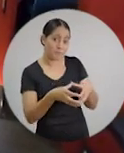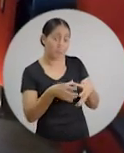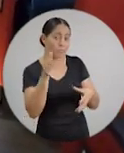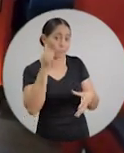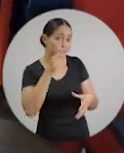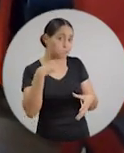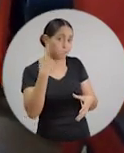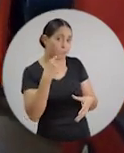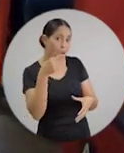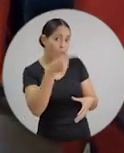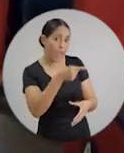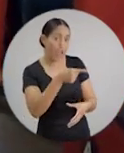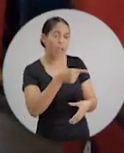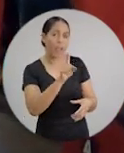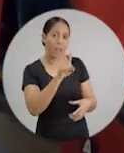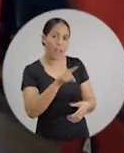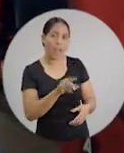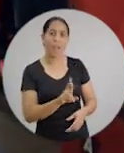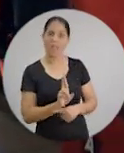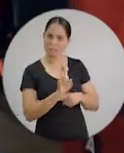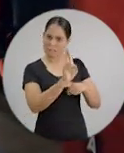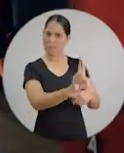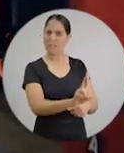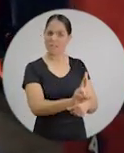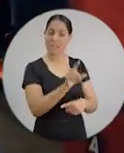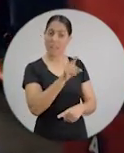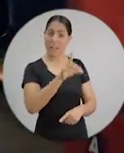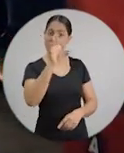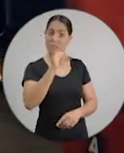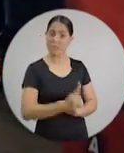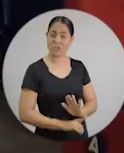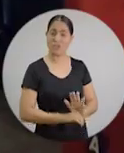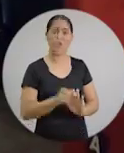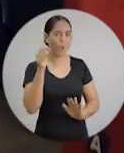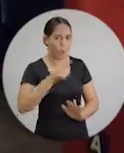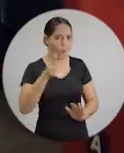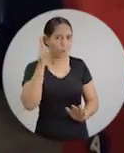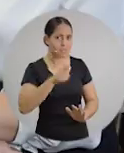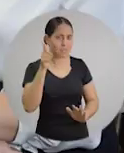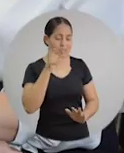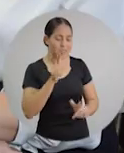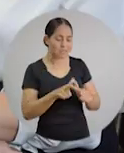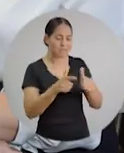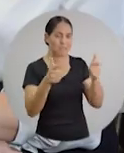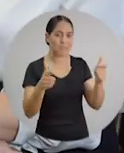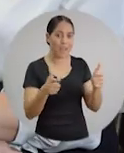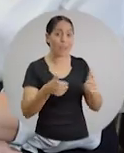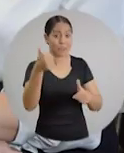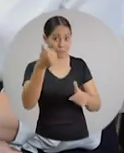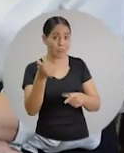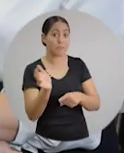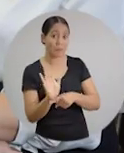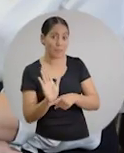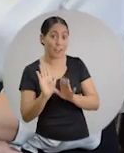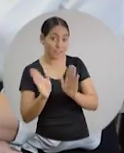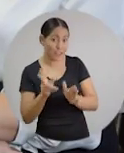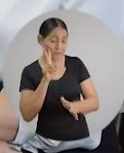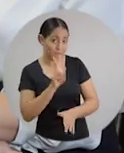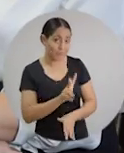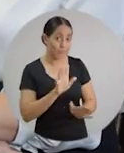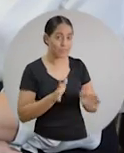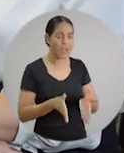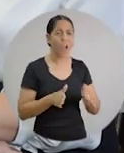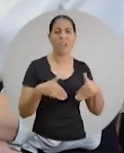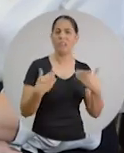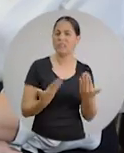Mulher Advogada e que recentemente conquistou um direito a mais para essas mulheres, que a gente acabou de comentar no primeiro bloco. E